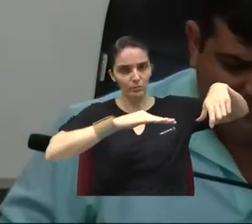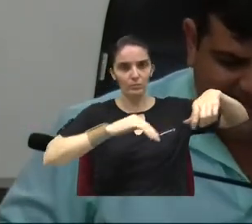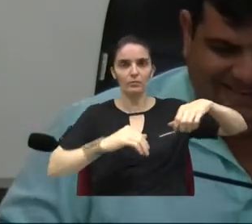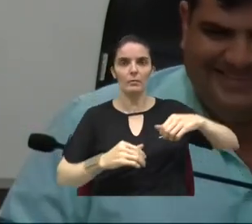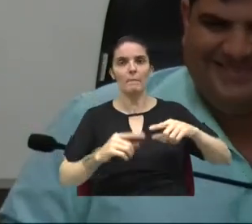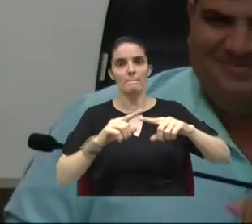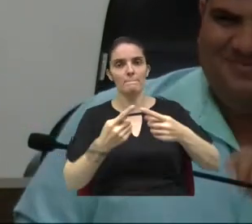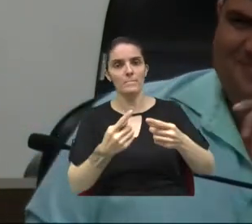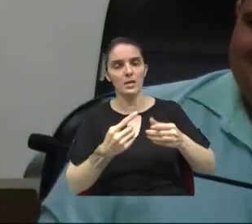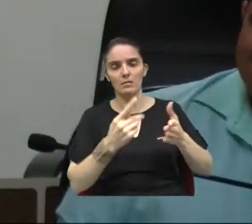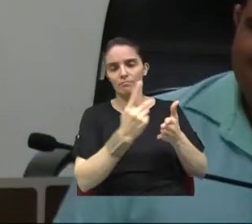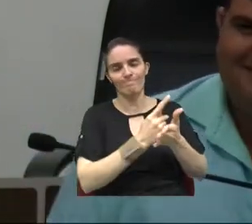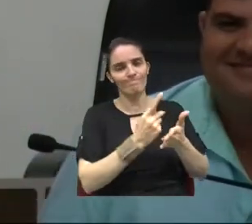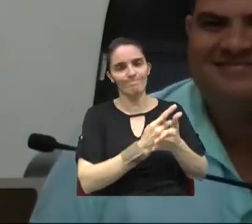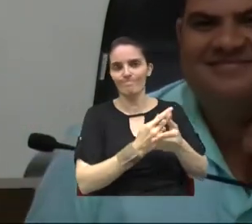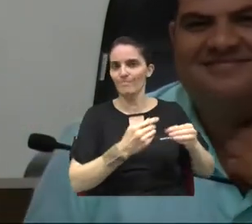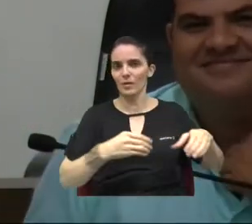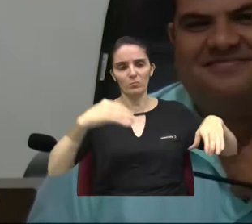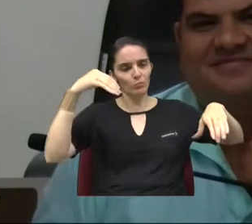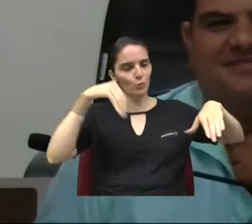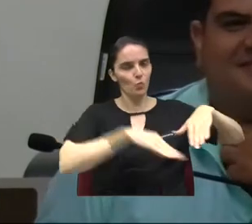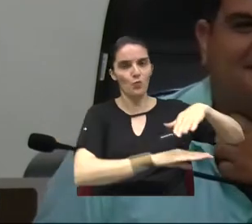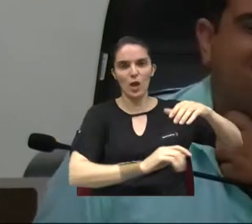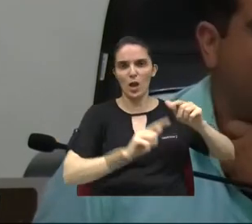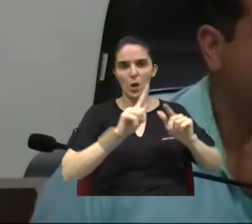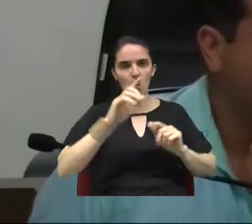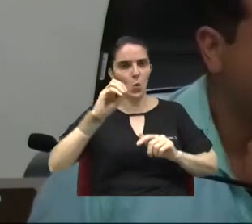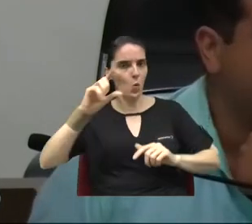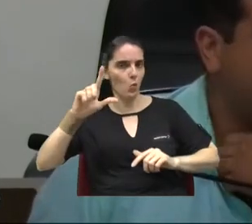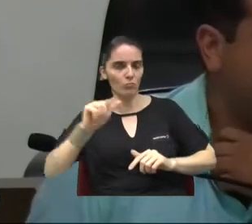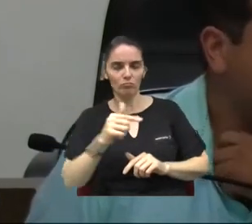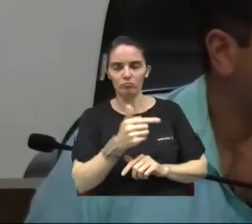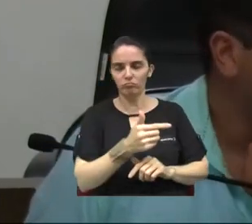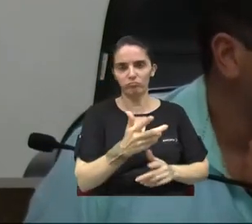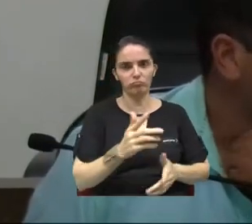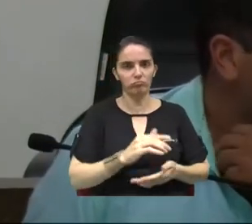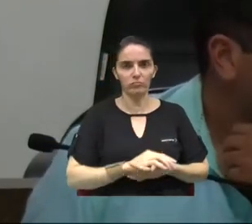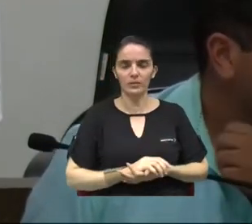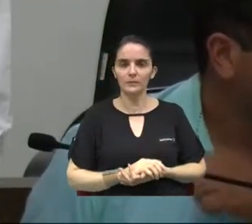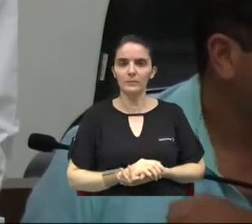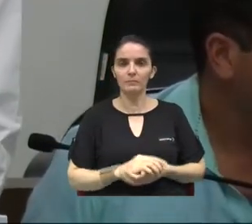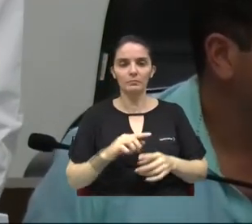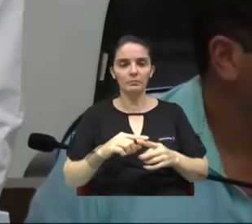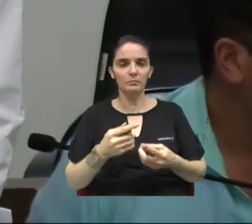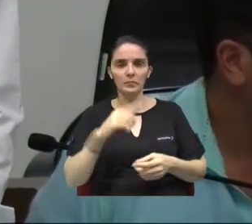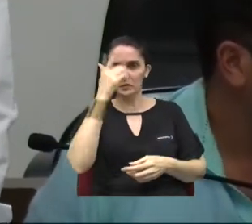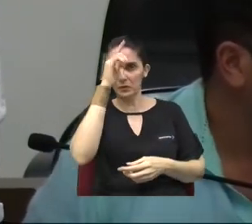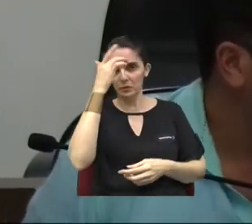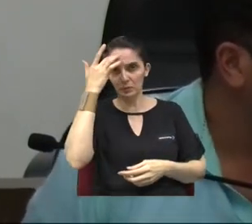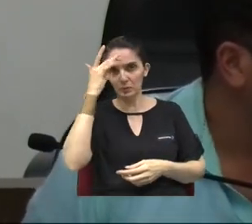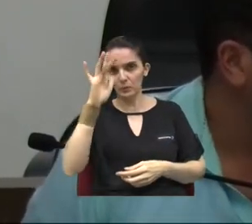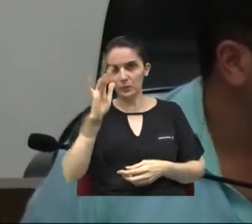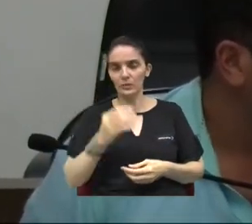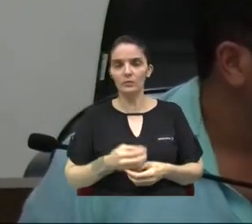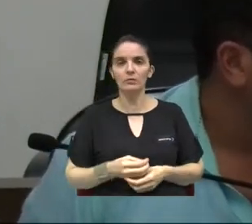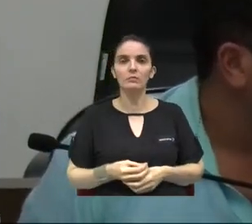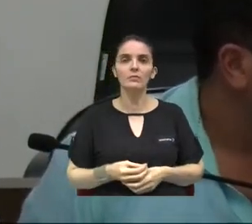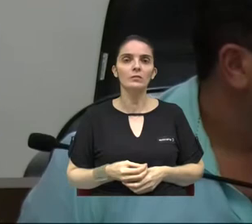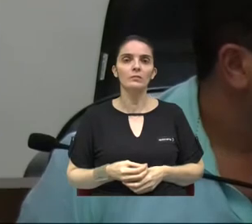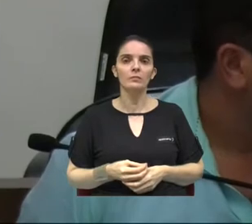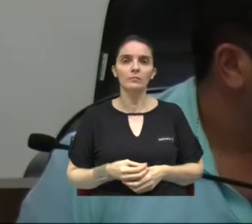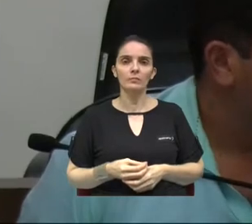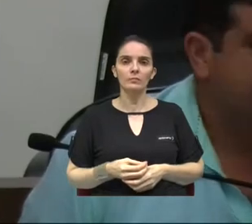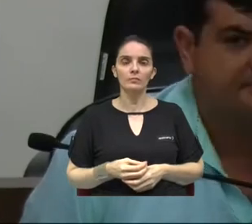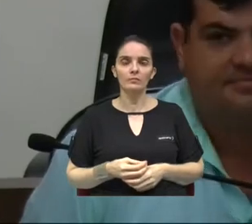empate com o Corinthians naquela época. E não sei que cargas d'água foi, uma parte no entorno